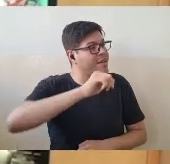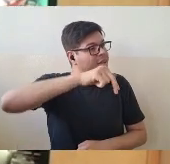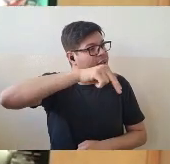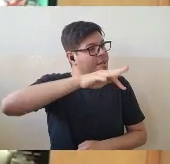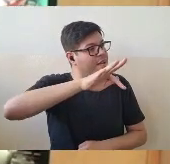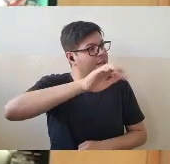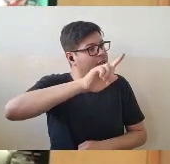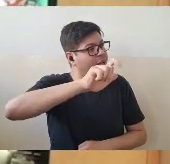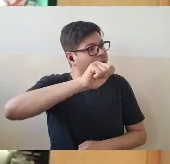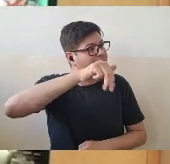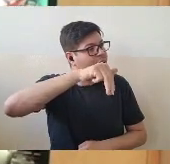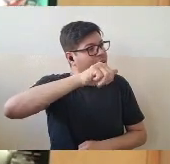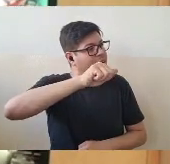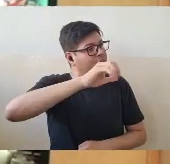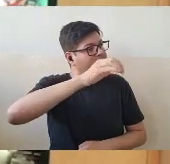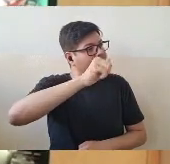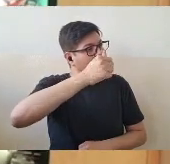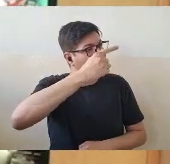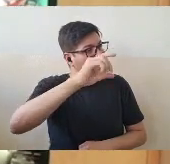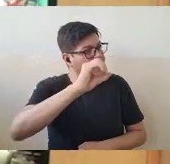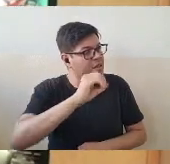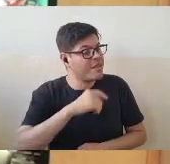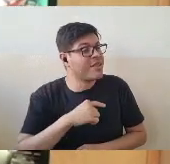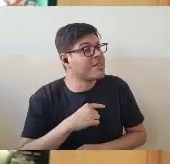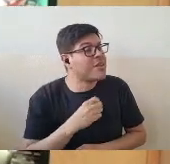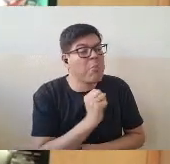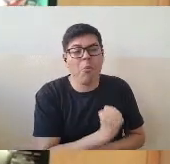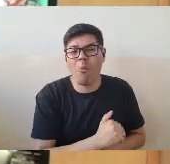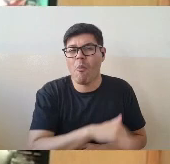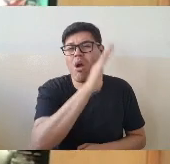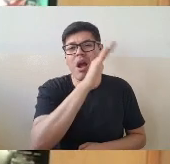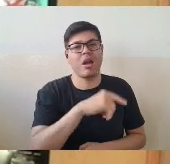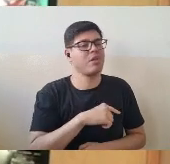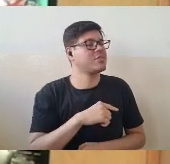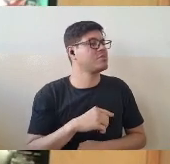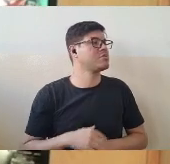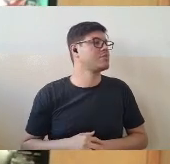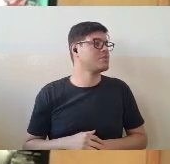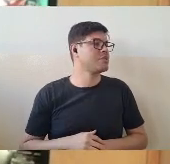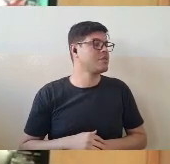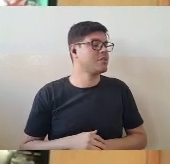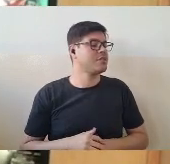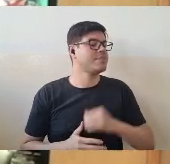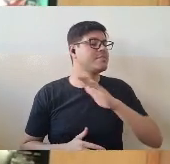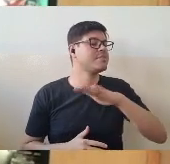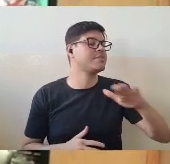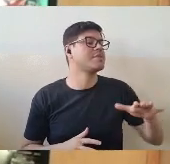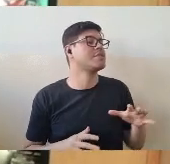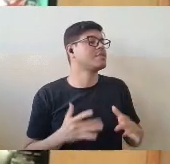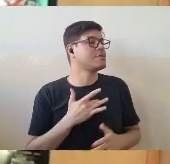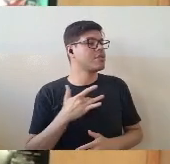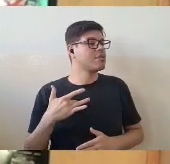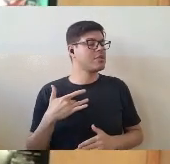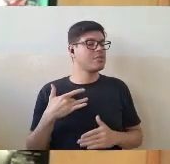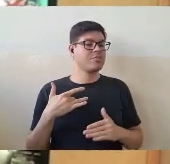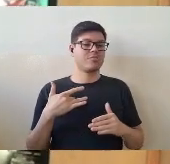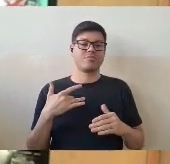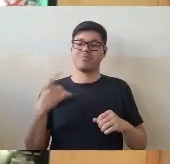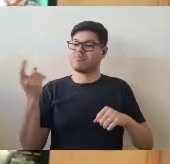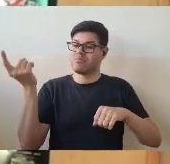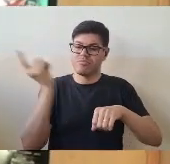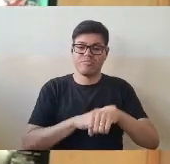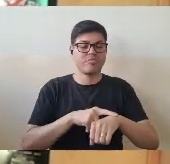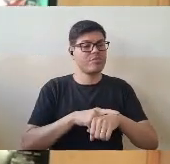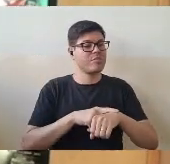literatura diz, 70% das crianças são crianças saudáveis. E de repente, veja bem, a criança entra num